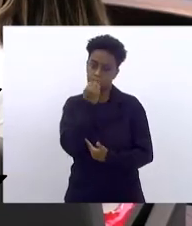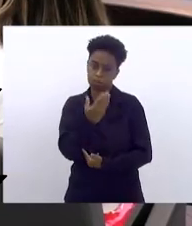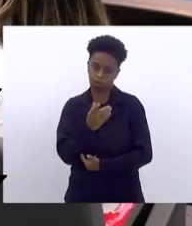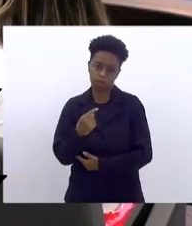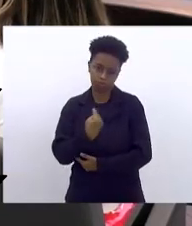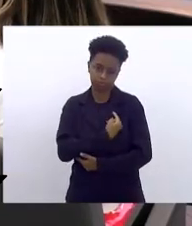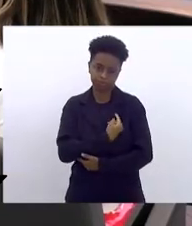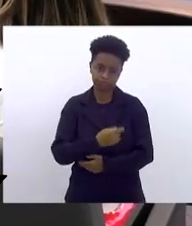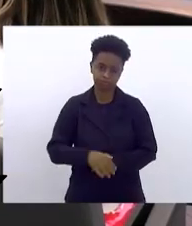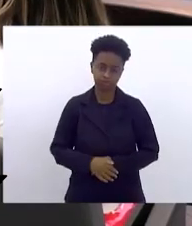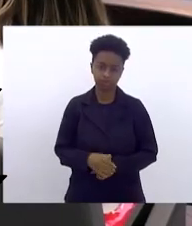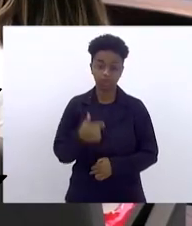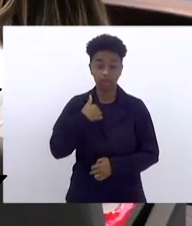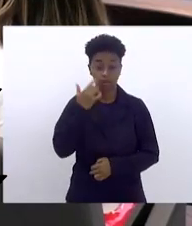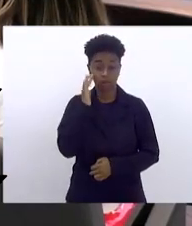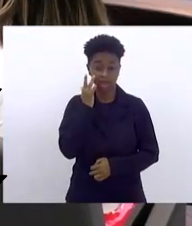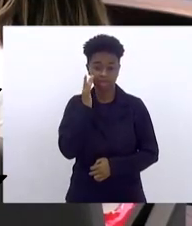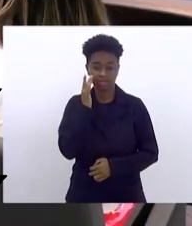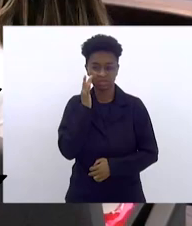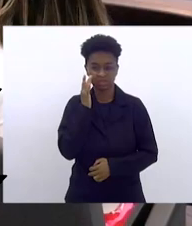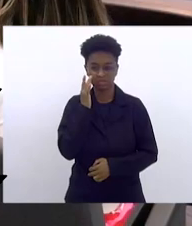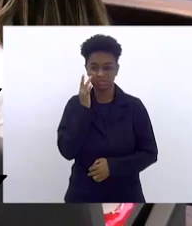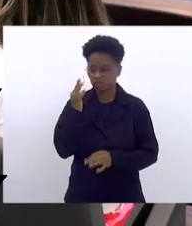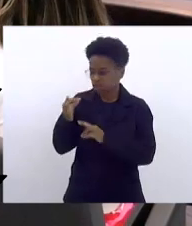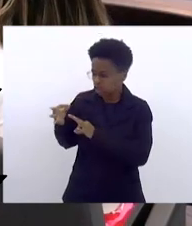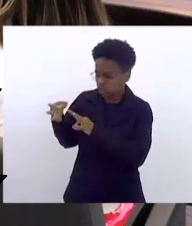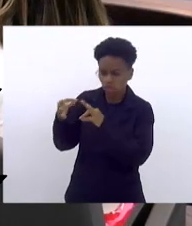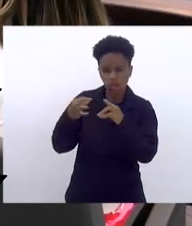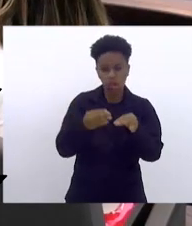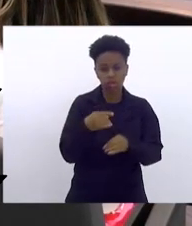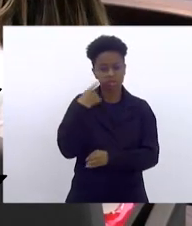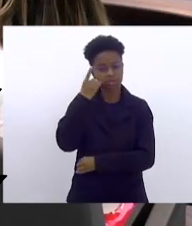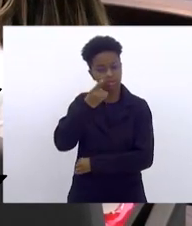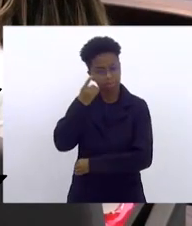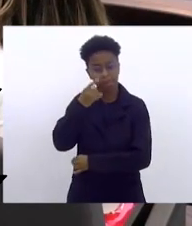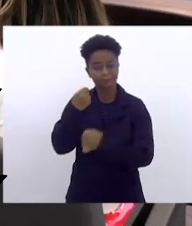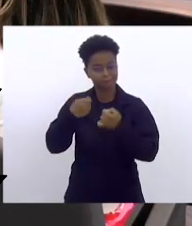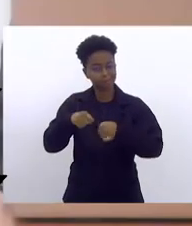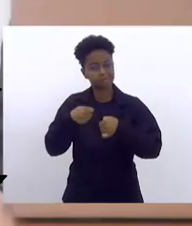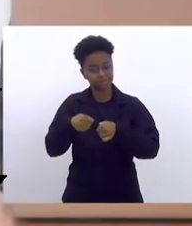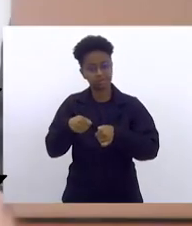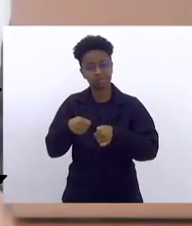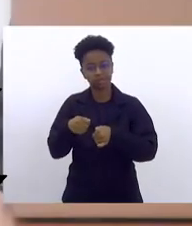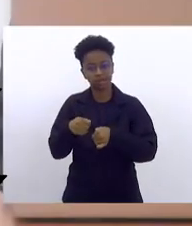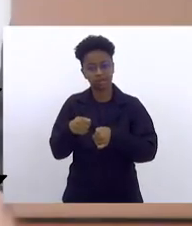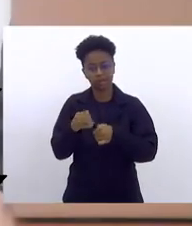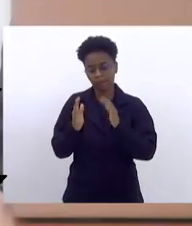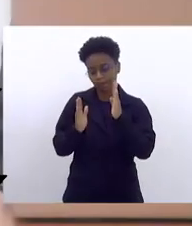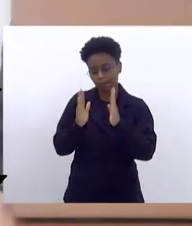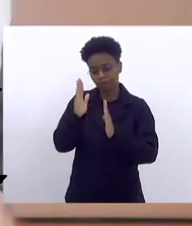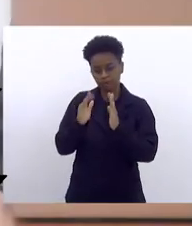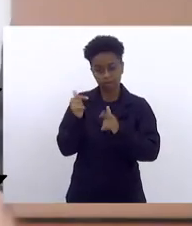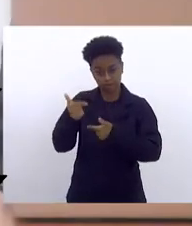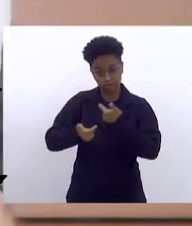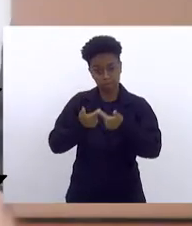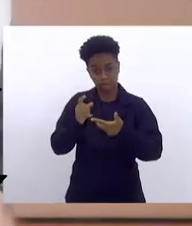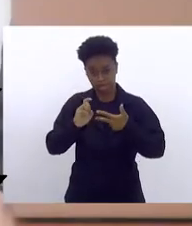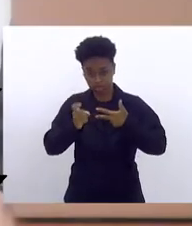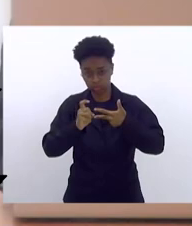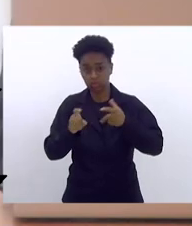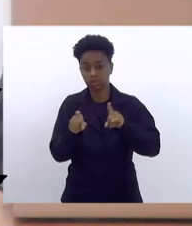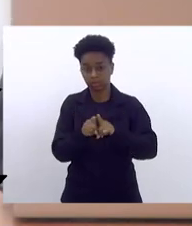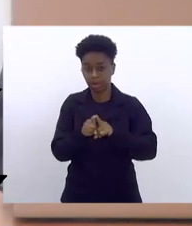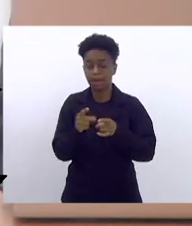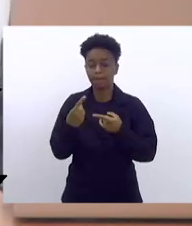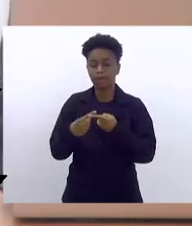gente eu acho que eu sempre falo que todos os deputados e deputadas deveriam ficar um pouco no executivo também porque traz um